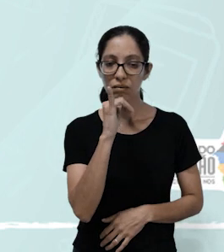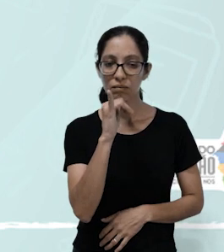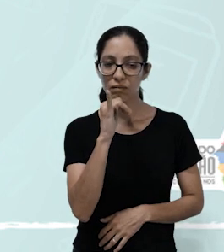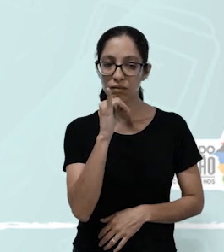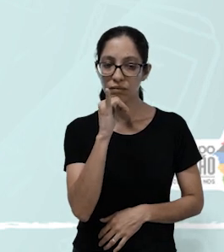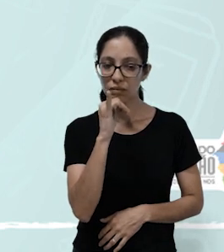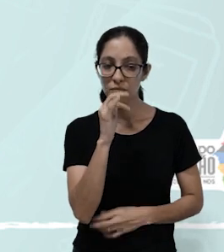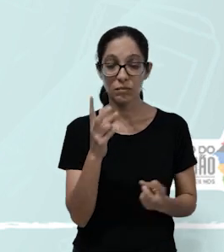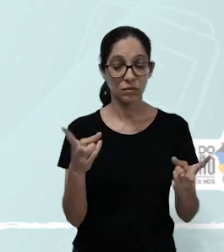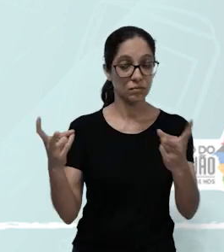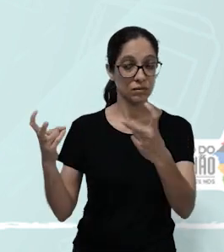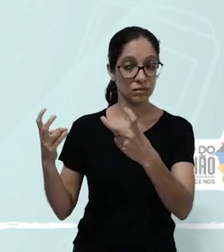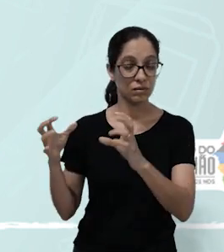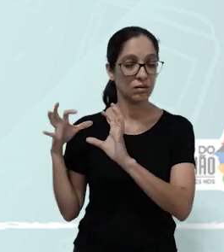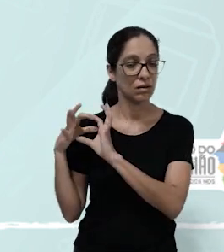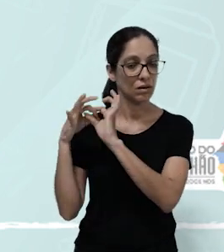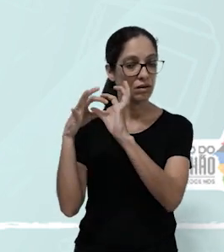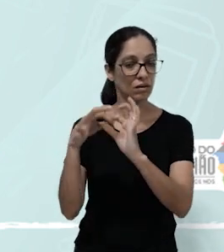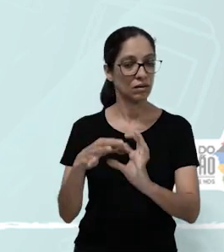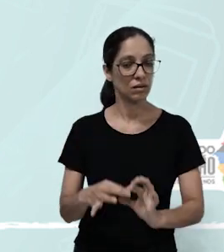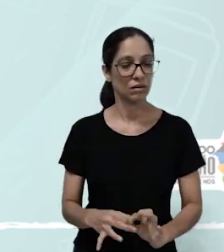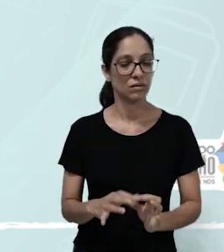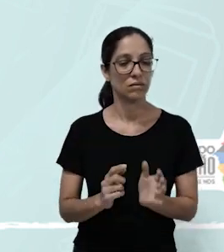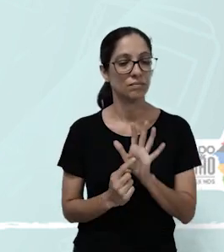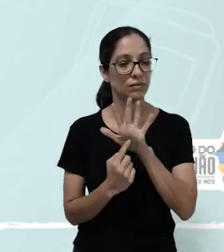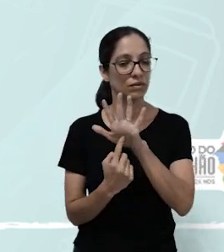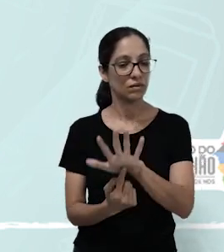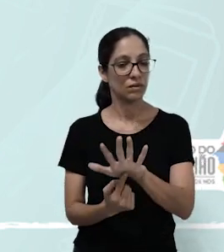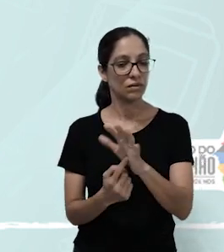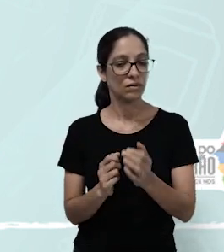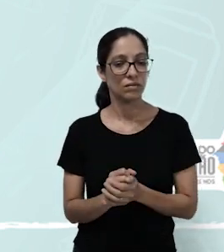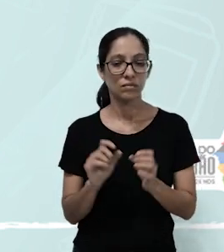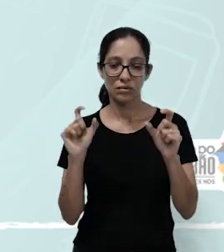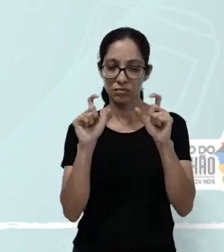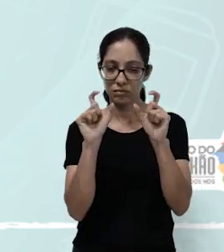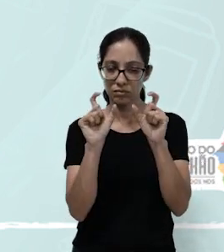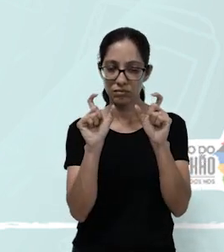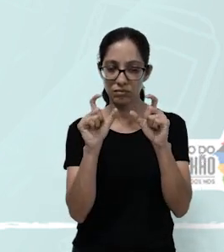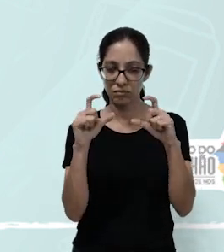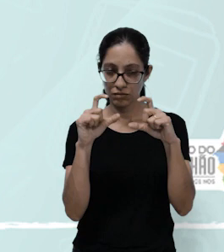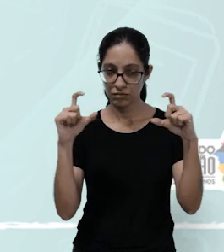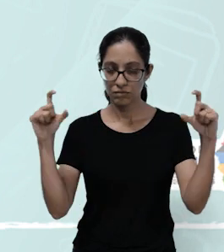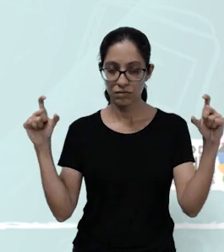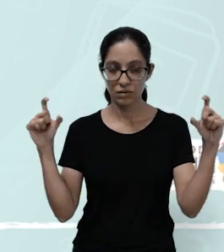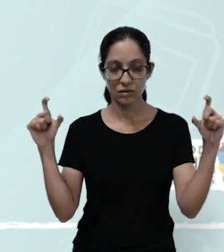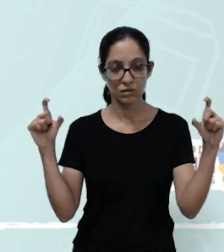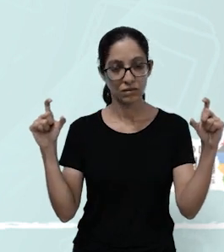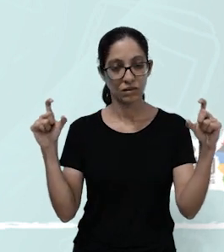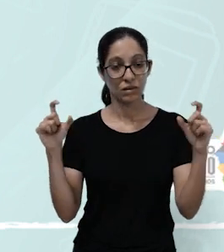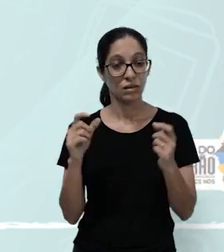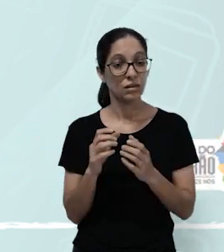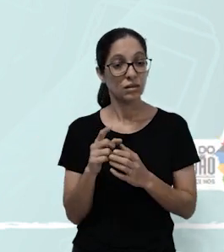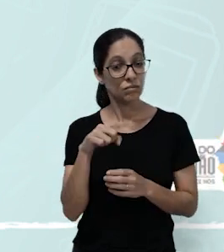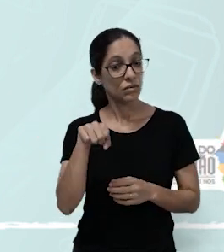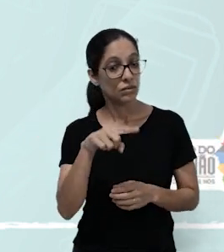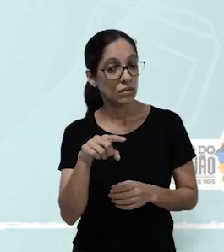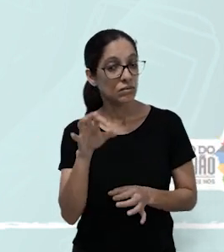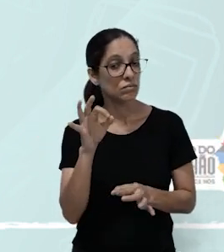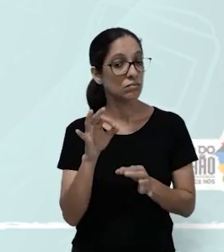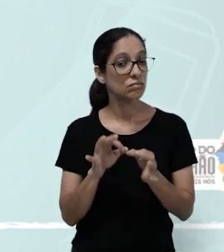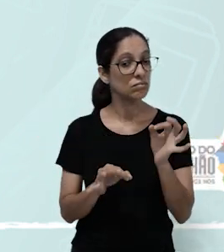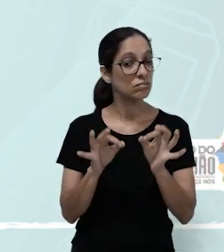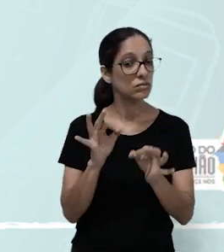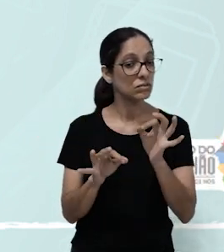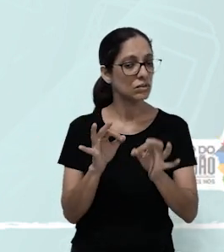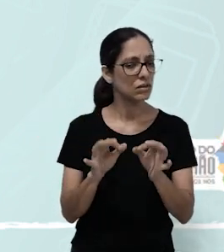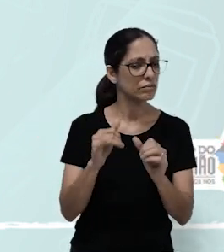para analisar os contextos, tá? Então, aqui eu tenho uma sentença que pede para você julgar,